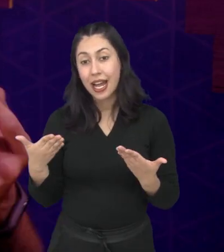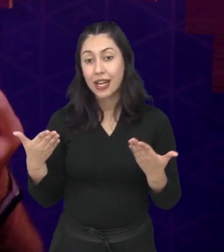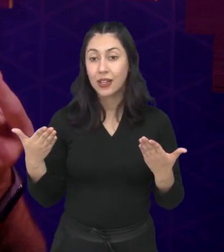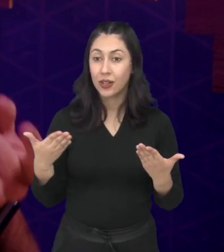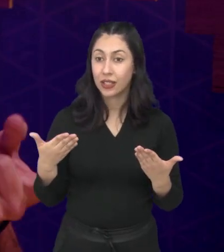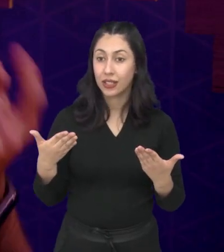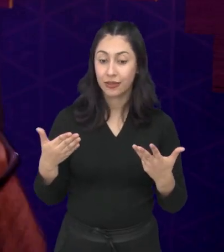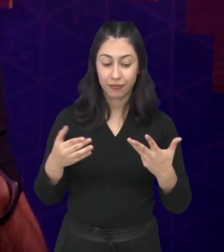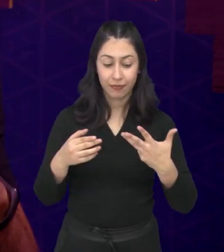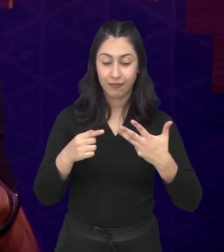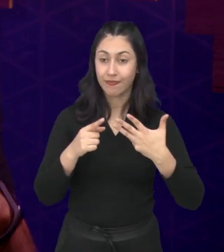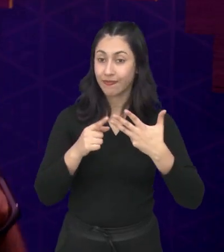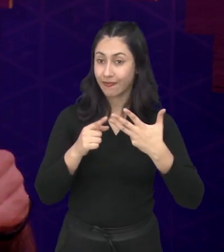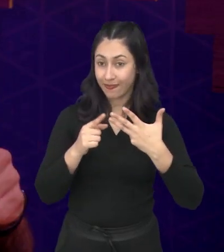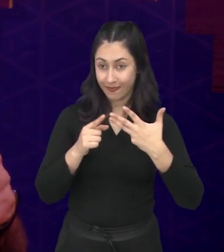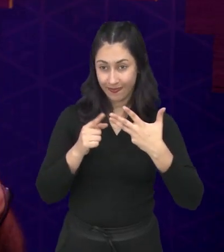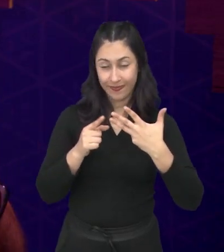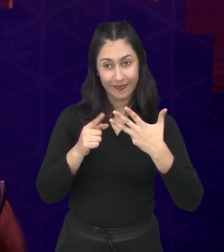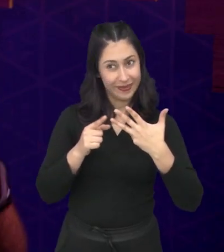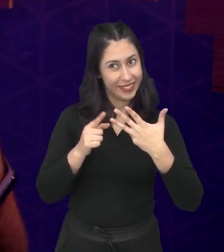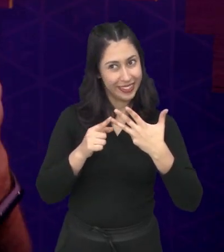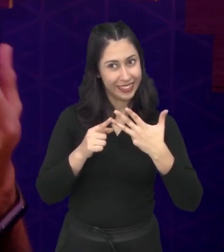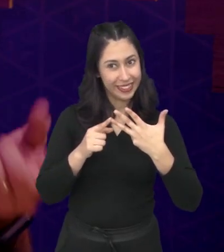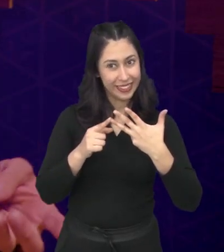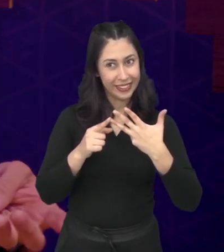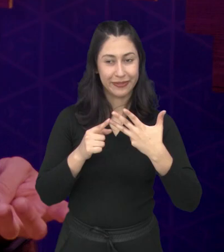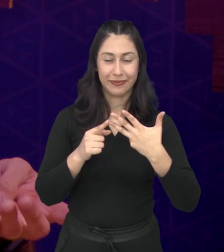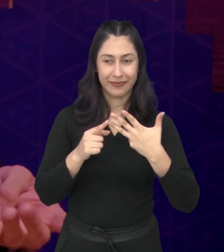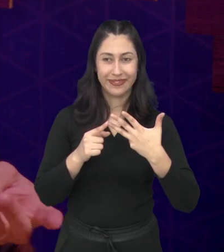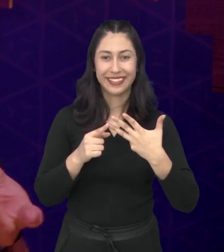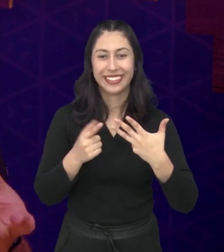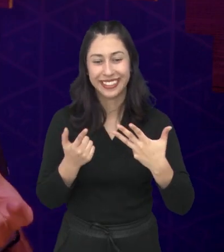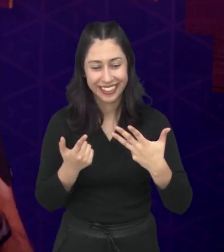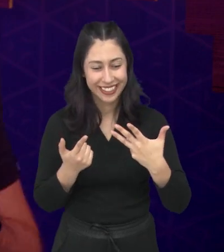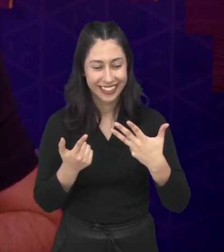nosso terceiro tópico, que é o quarto,